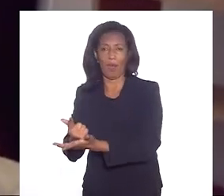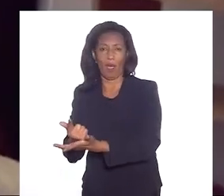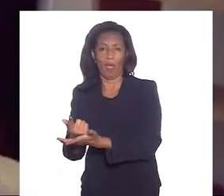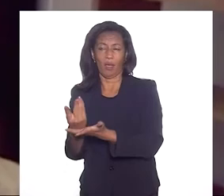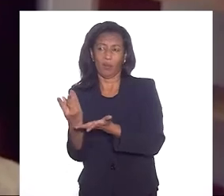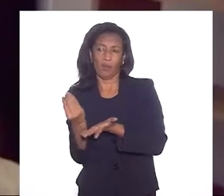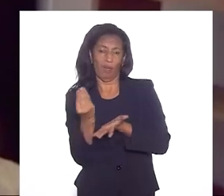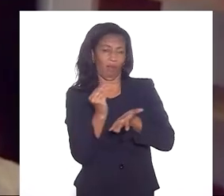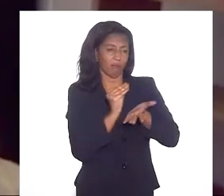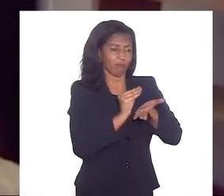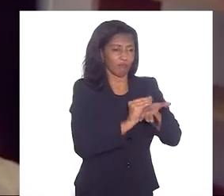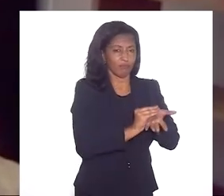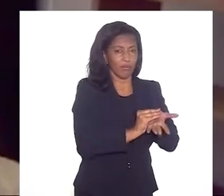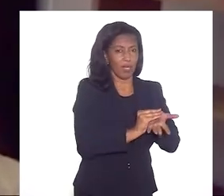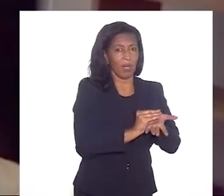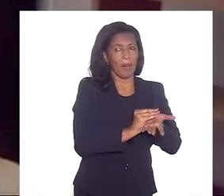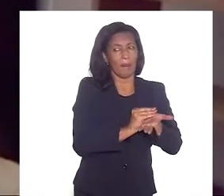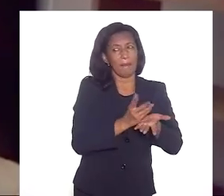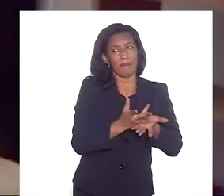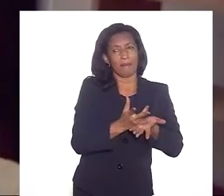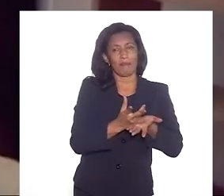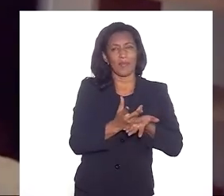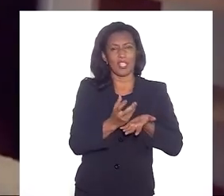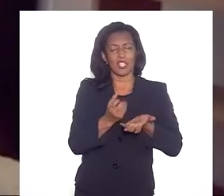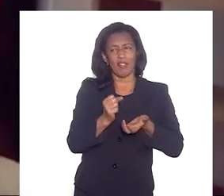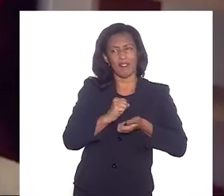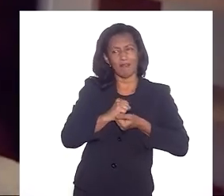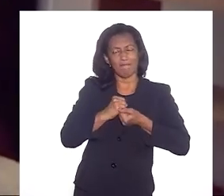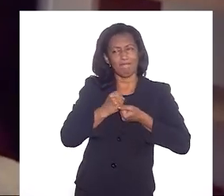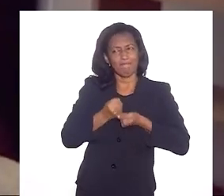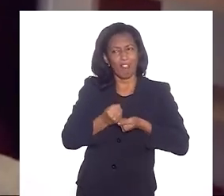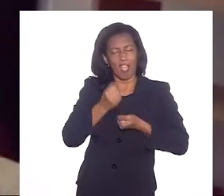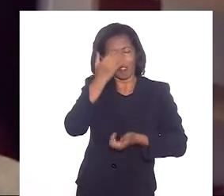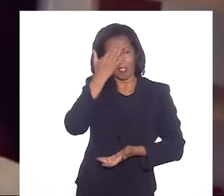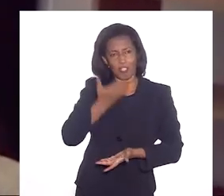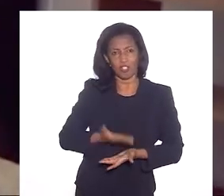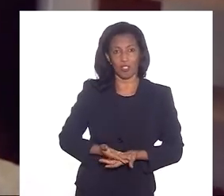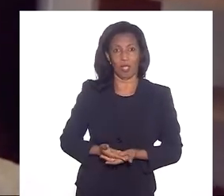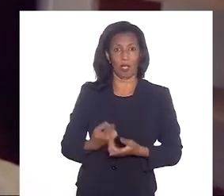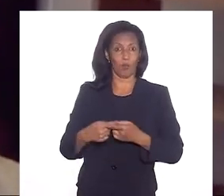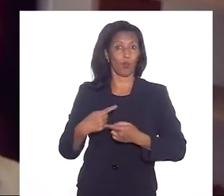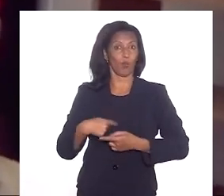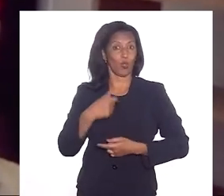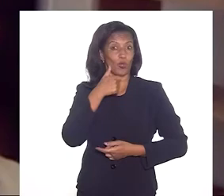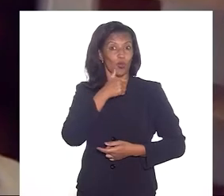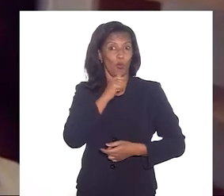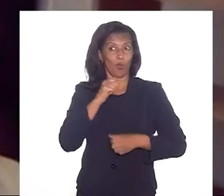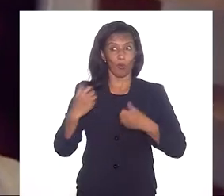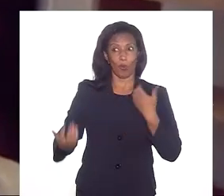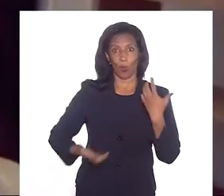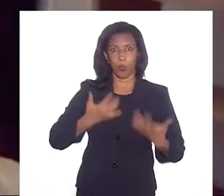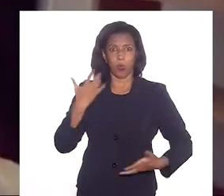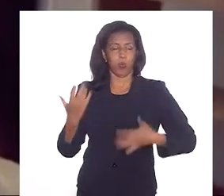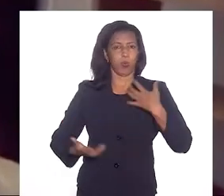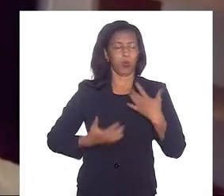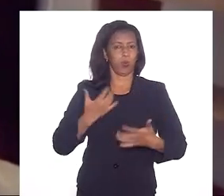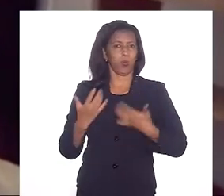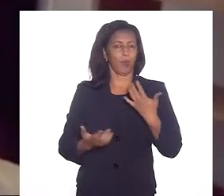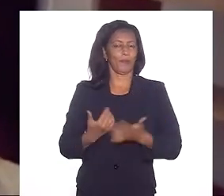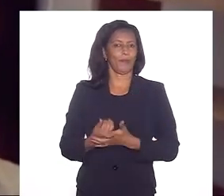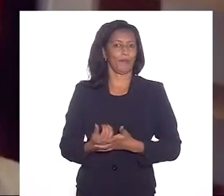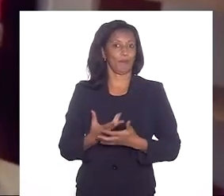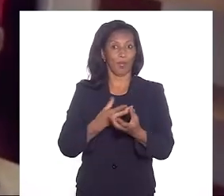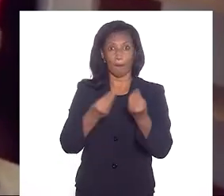comprava, complementava, me deixava segura, me deixando acreditar, sabe? porque eu sou uma mulher muito ativa,